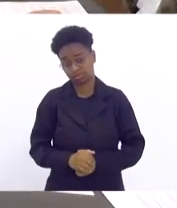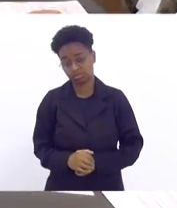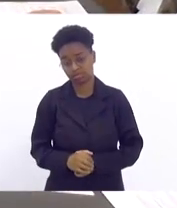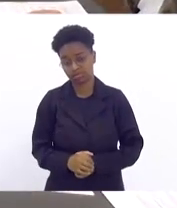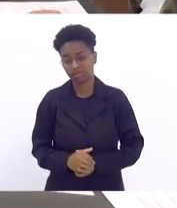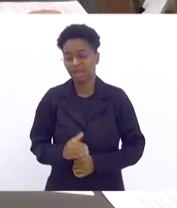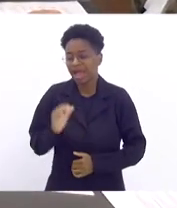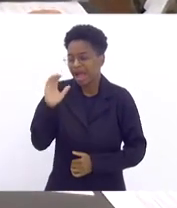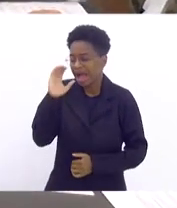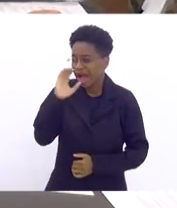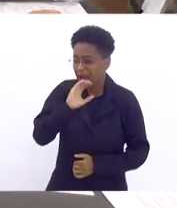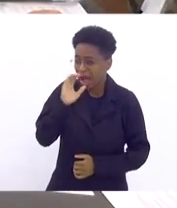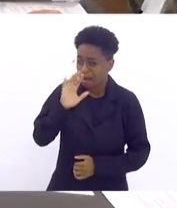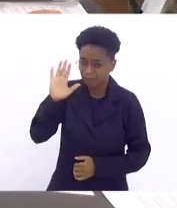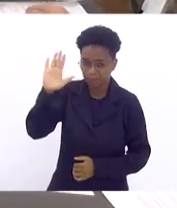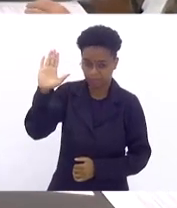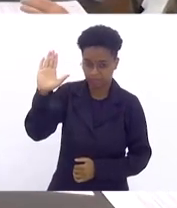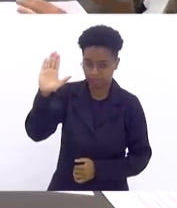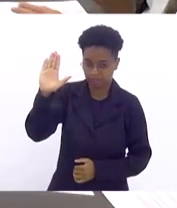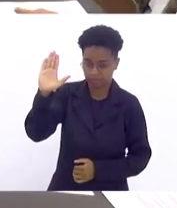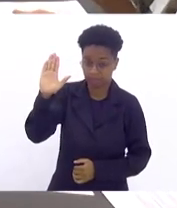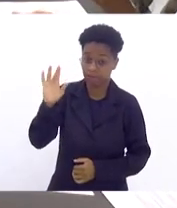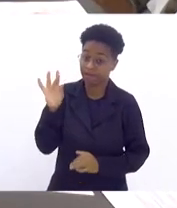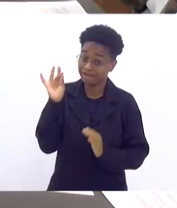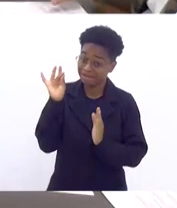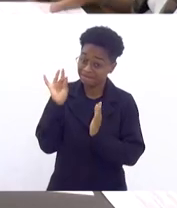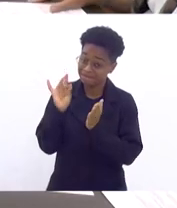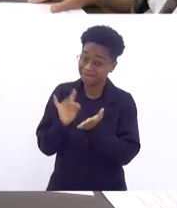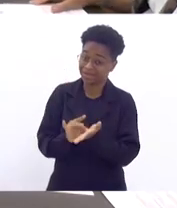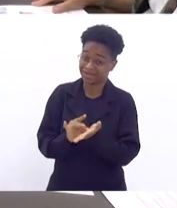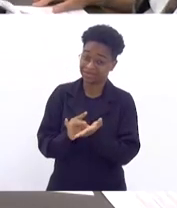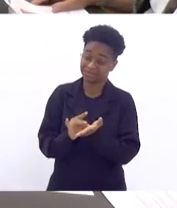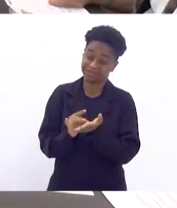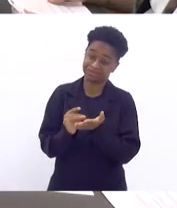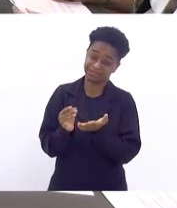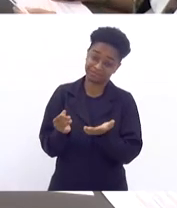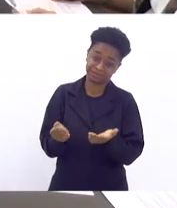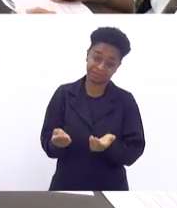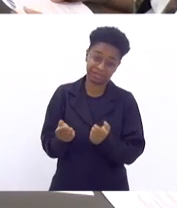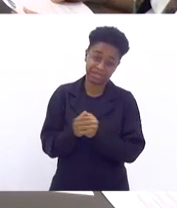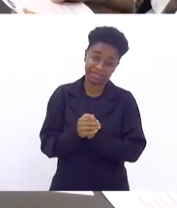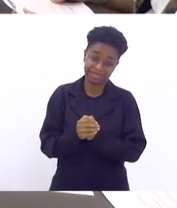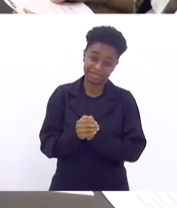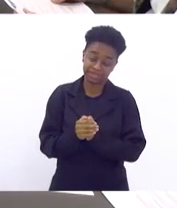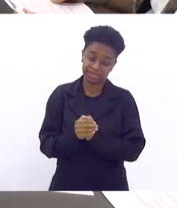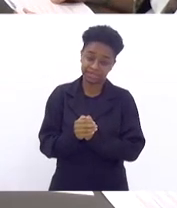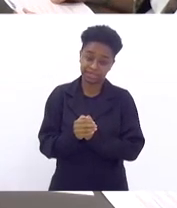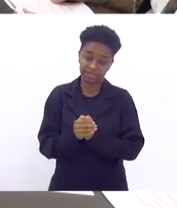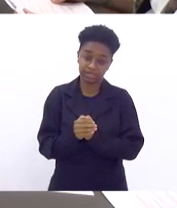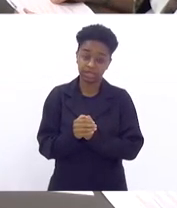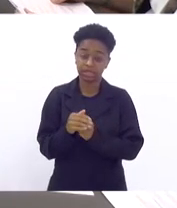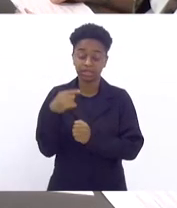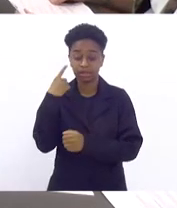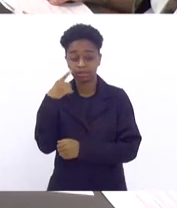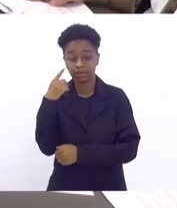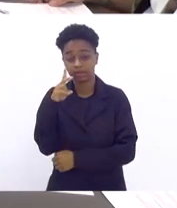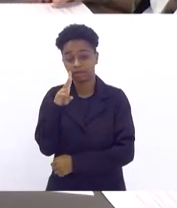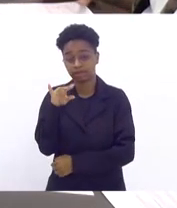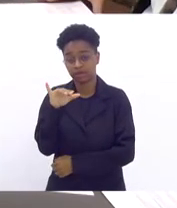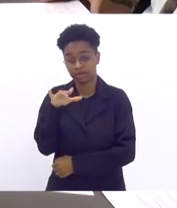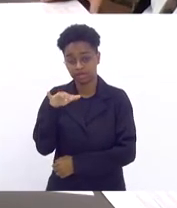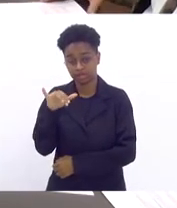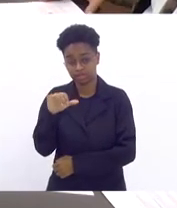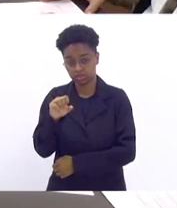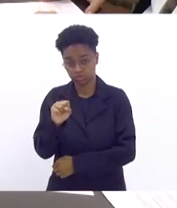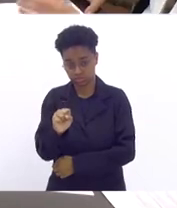muito rapidamente quer dizer na verdade com toda a velha Deputado Vinícius sim